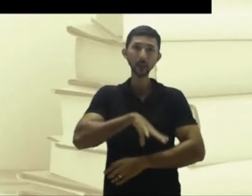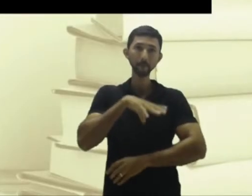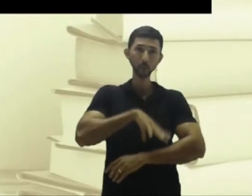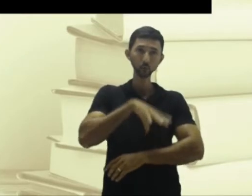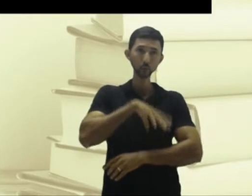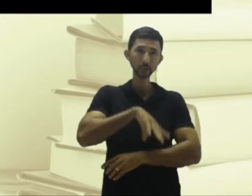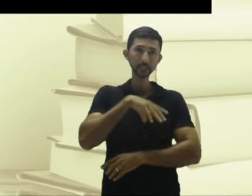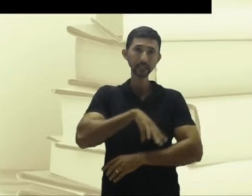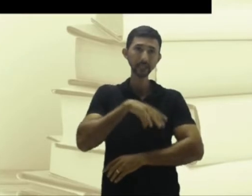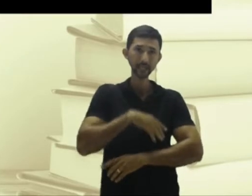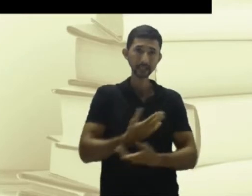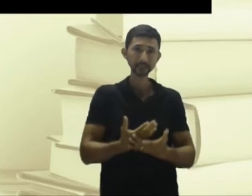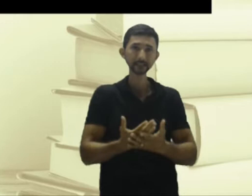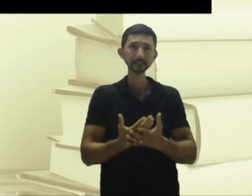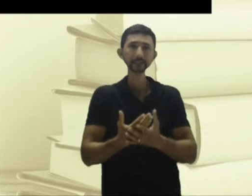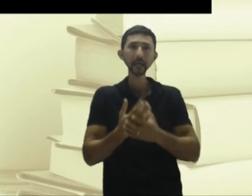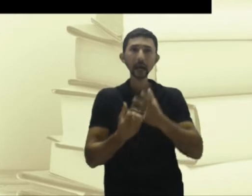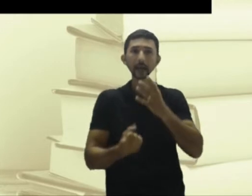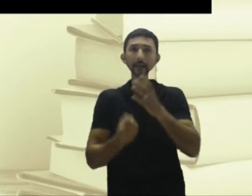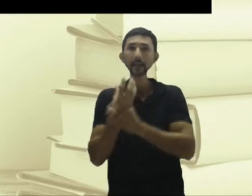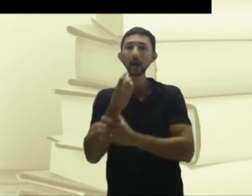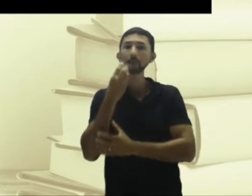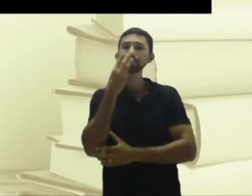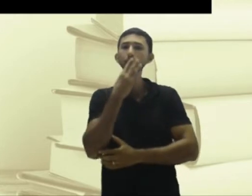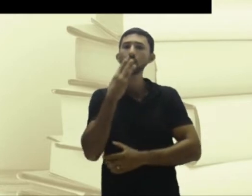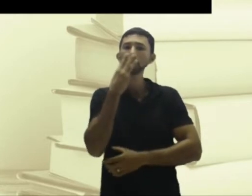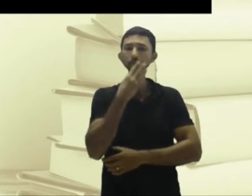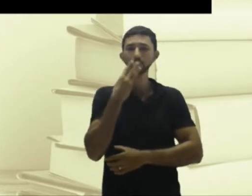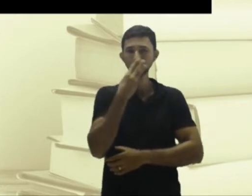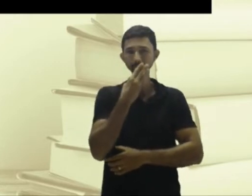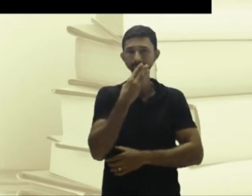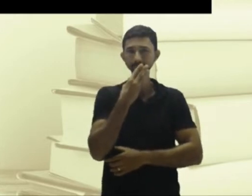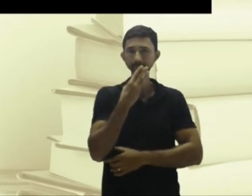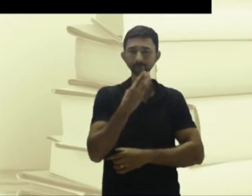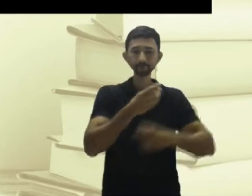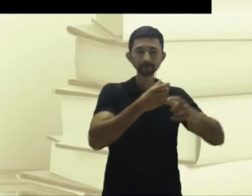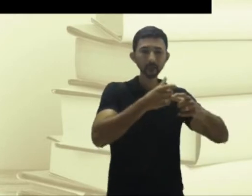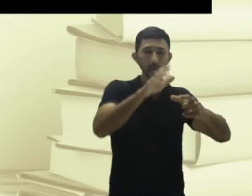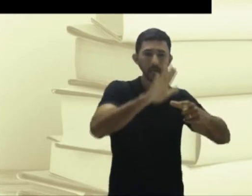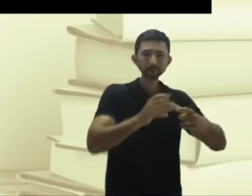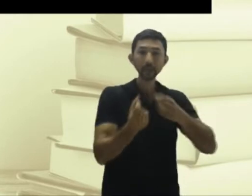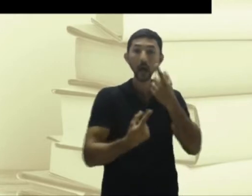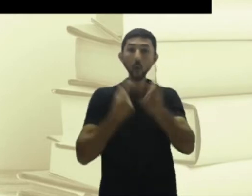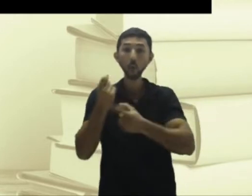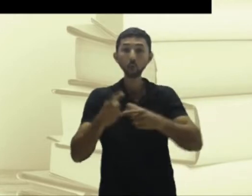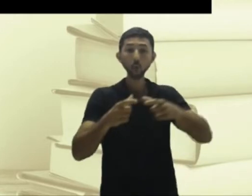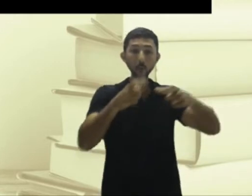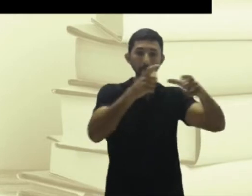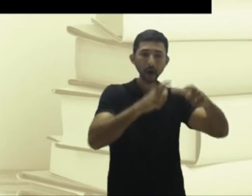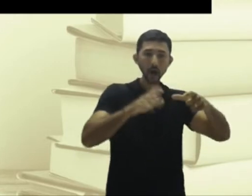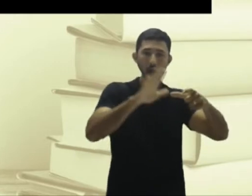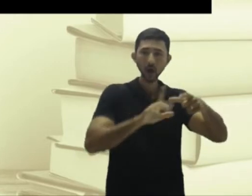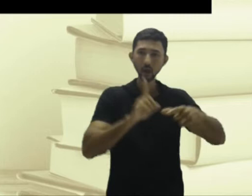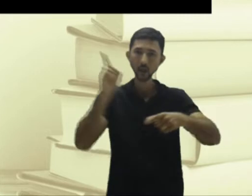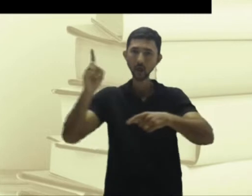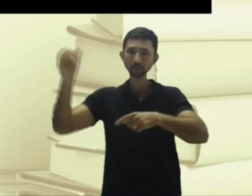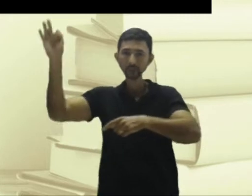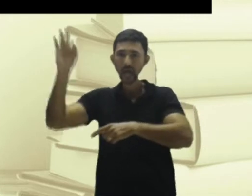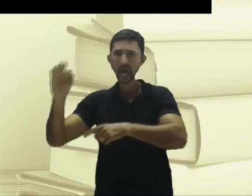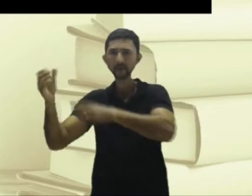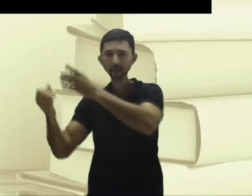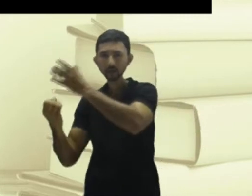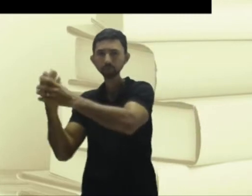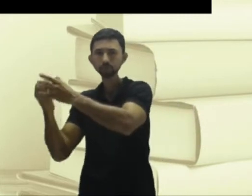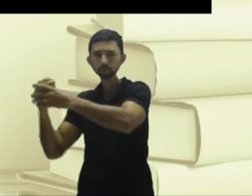portugueses na produção de açúcar em algumas áreas do continente africano. Tá? Existiam